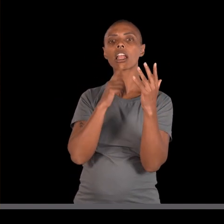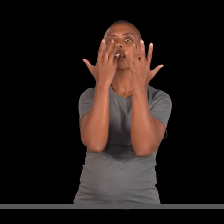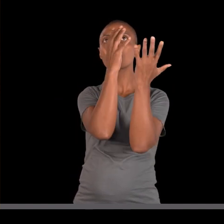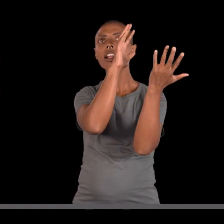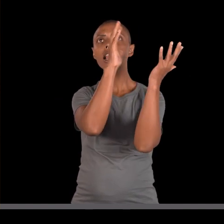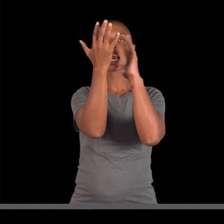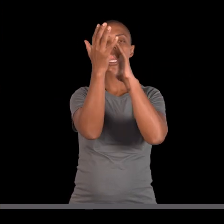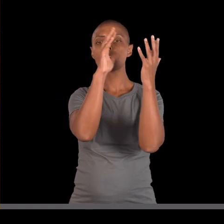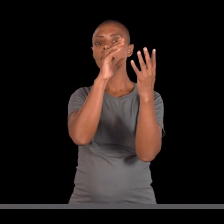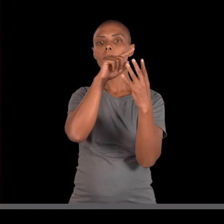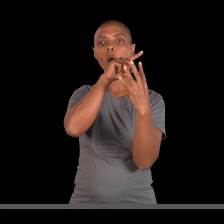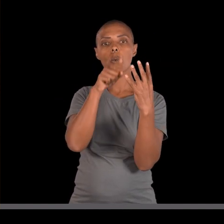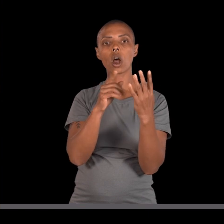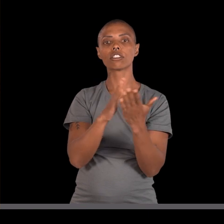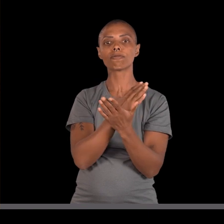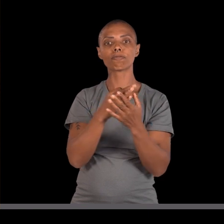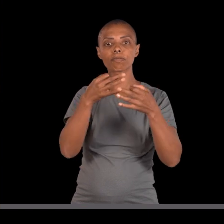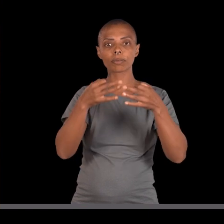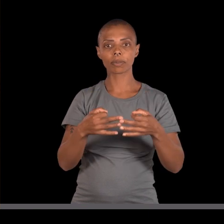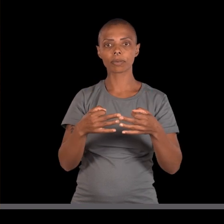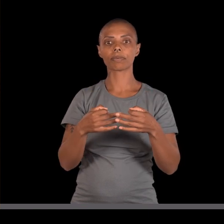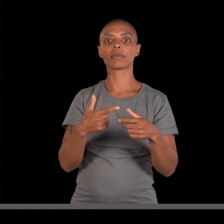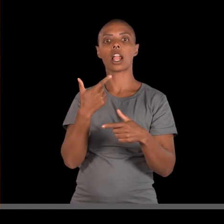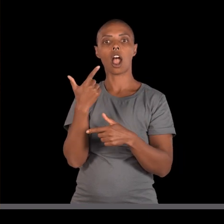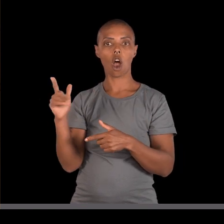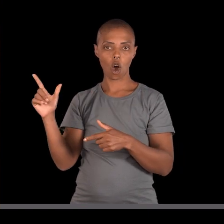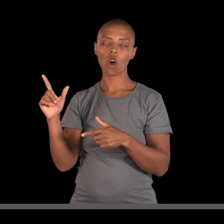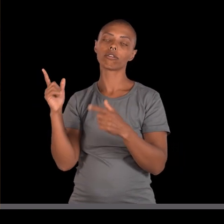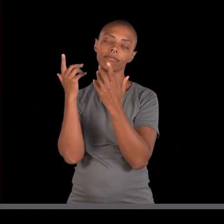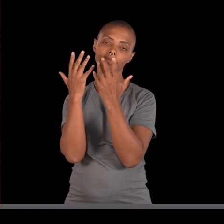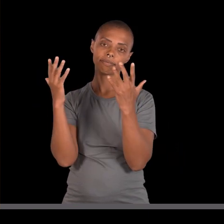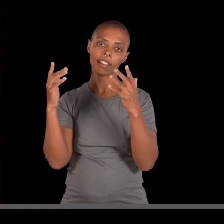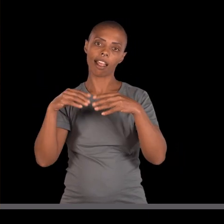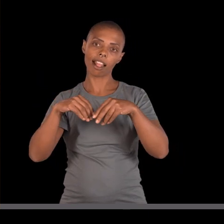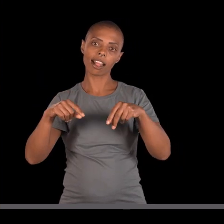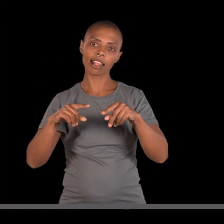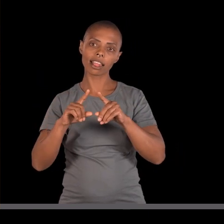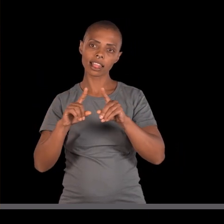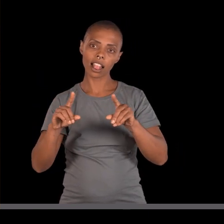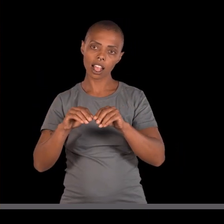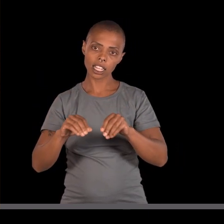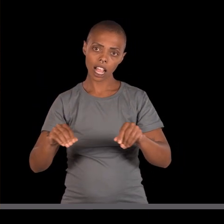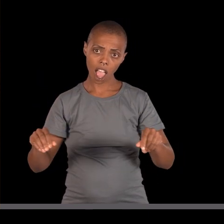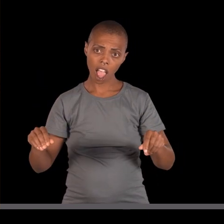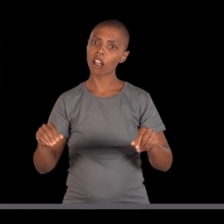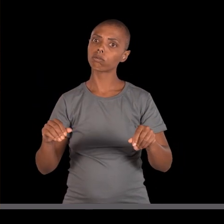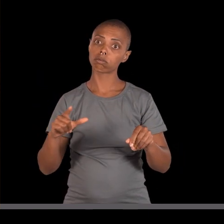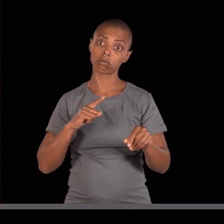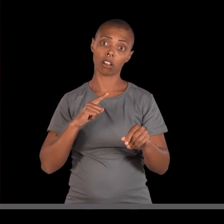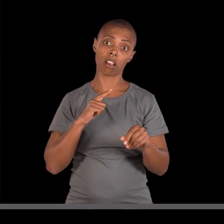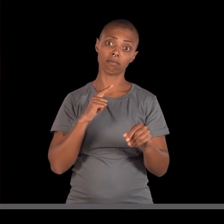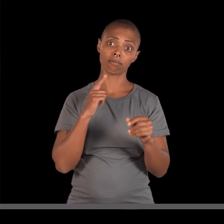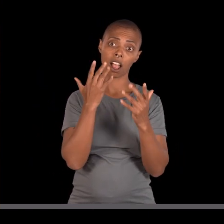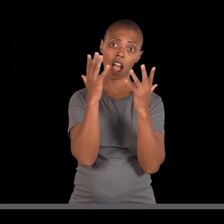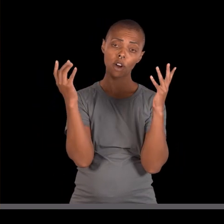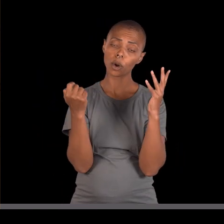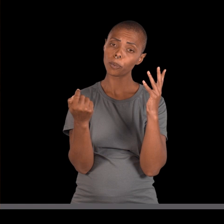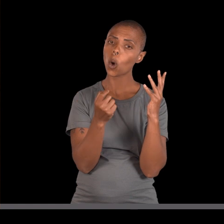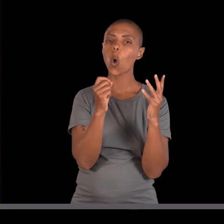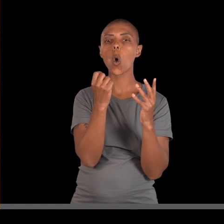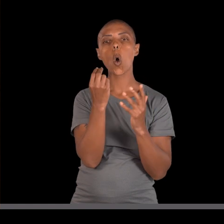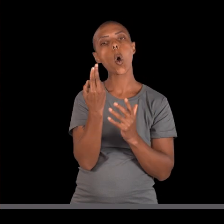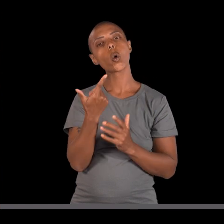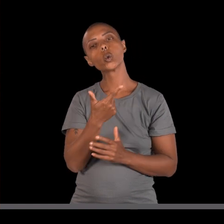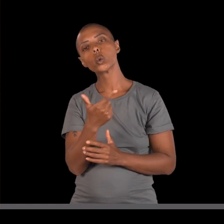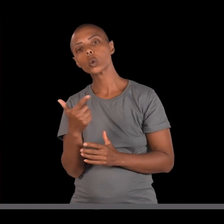bem definidas. Temos também a vegetação desértica, ou árido ou semiárido, em regiões mais secas, né?